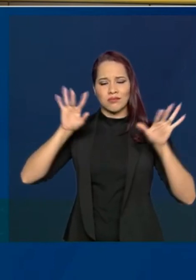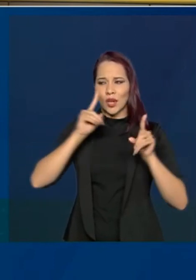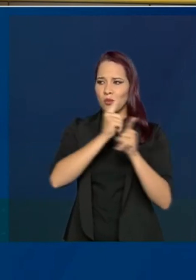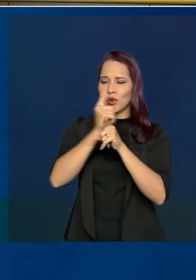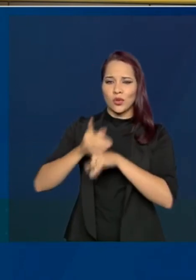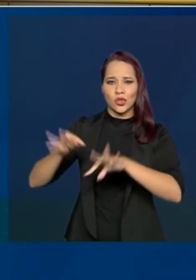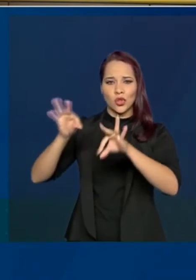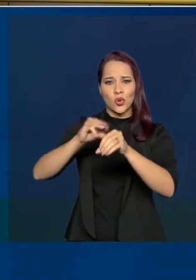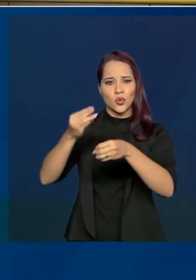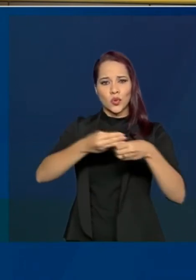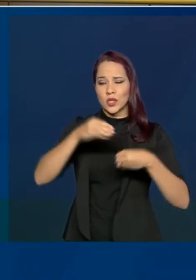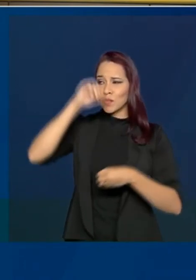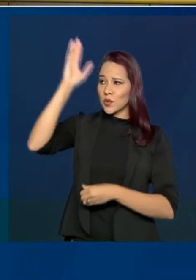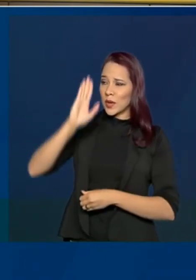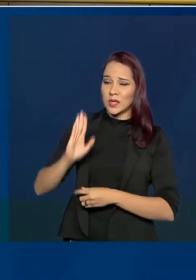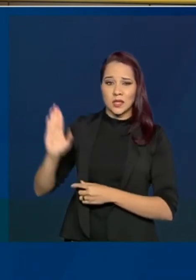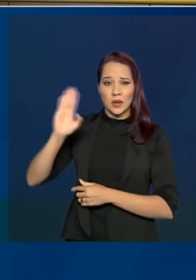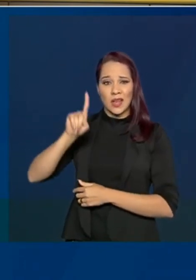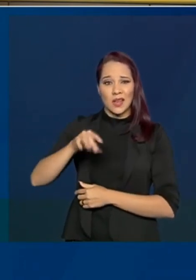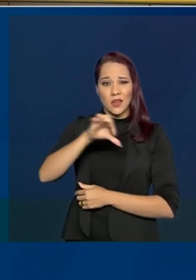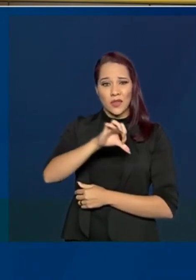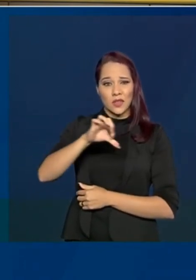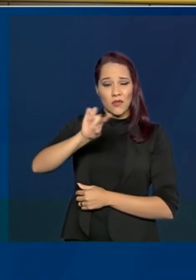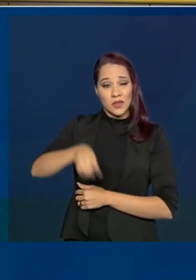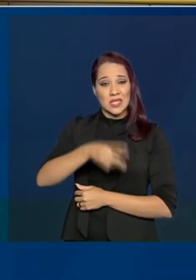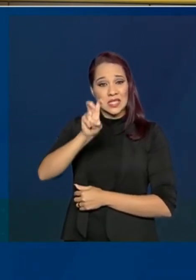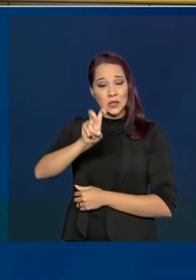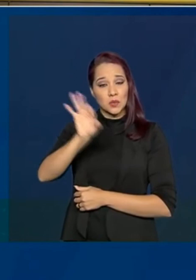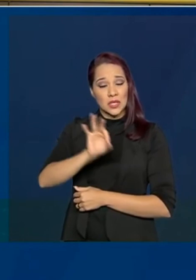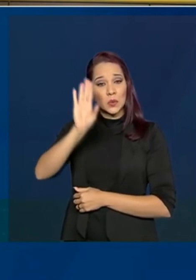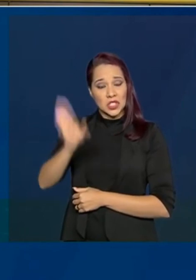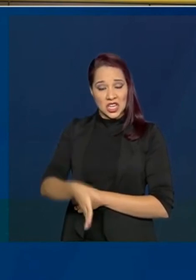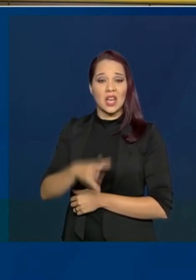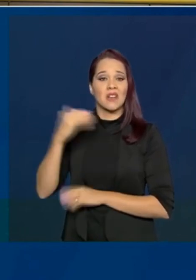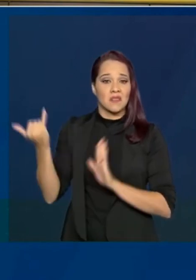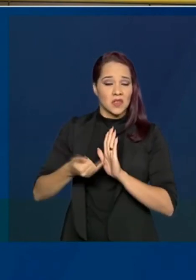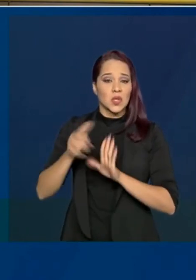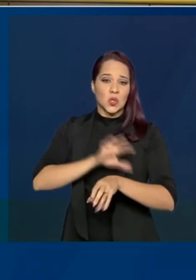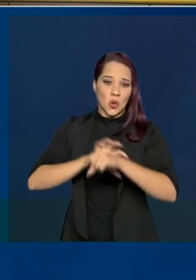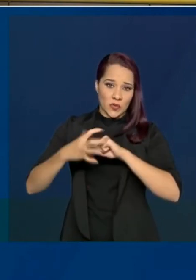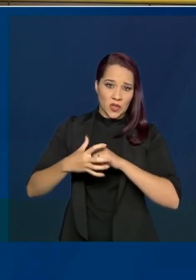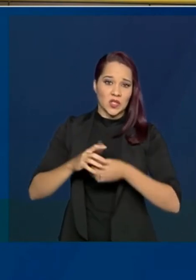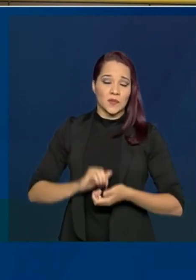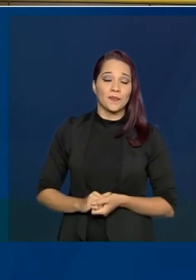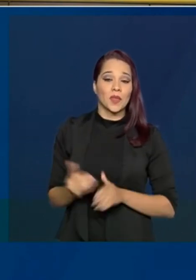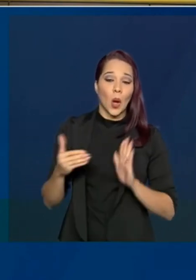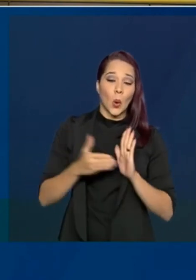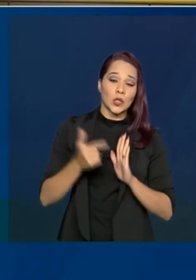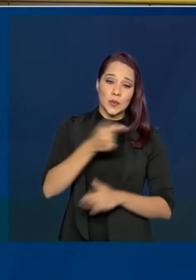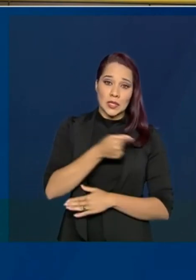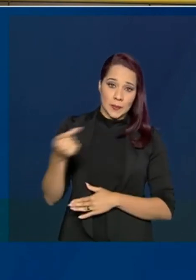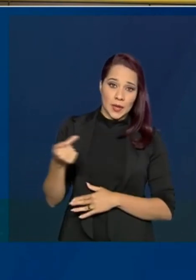quase todos os municípios do Brasil, são 99,5% já com registros de Covid. Na última